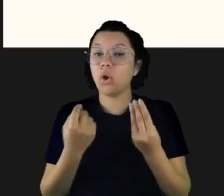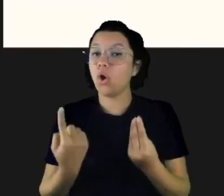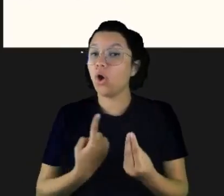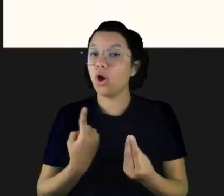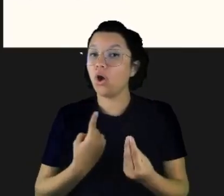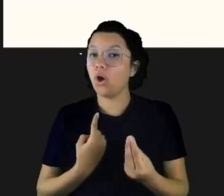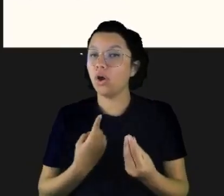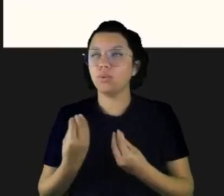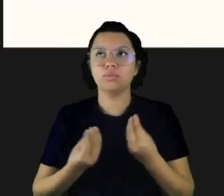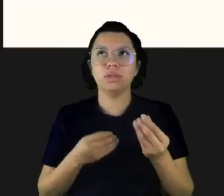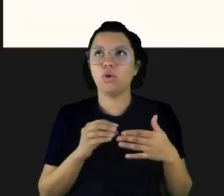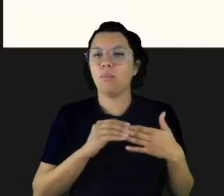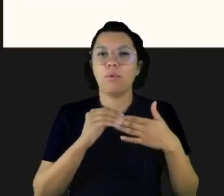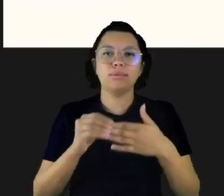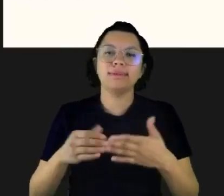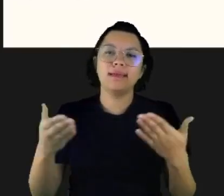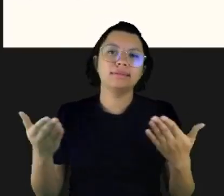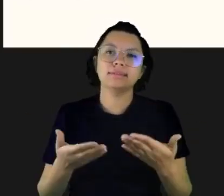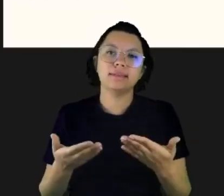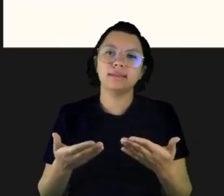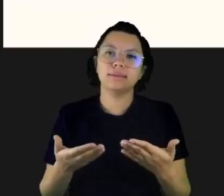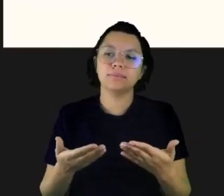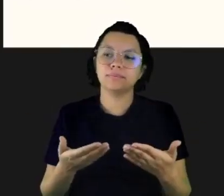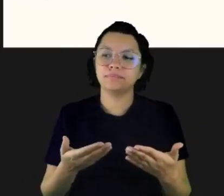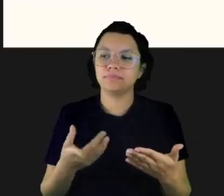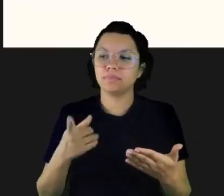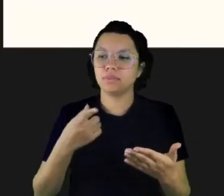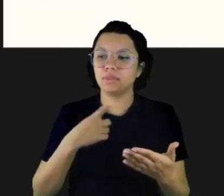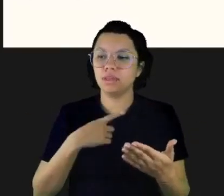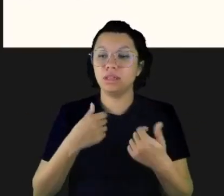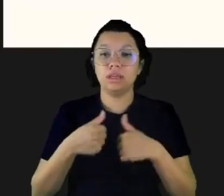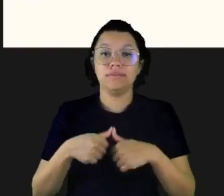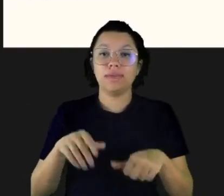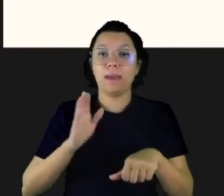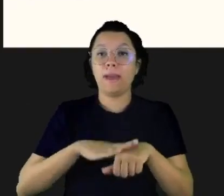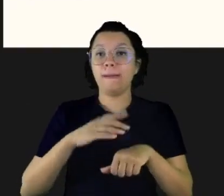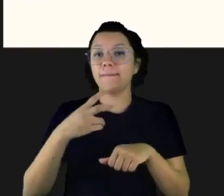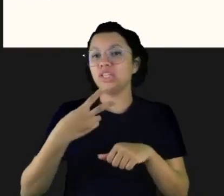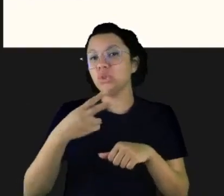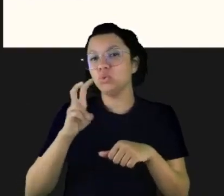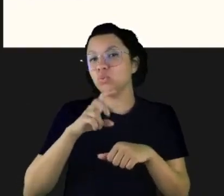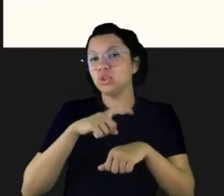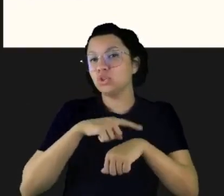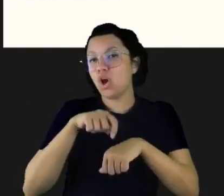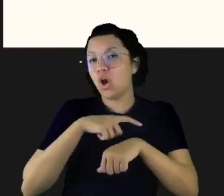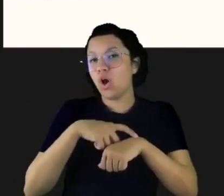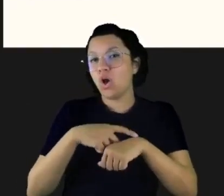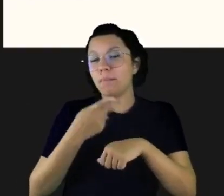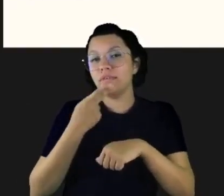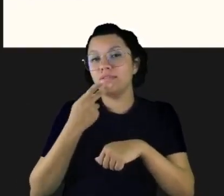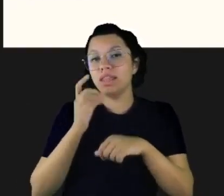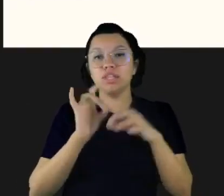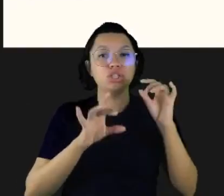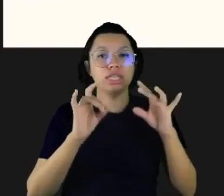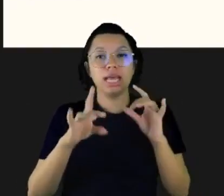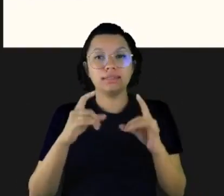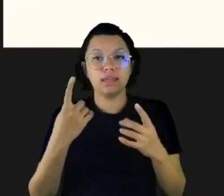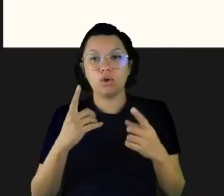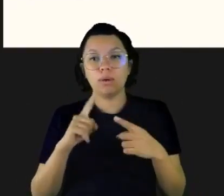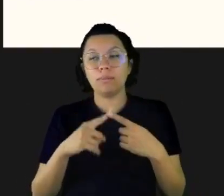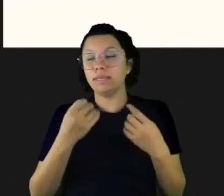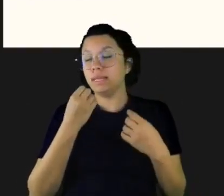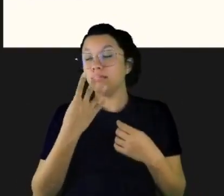trazer aqui, porque eu teria que ficar mais 2 horas para falar de cada uma, de todas elas, né? Mas é bom que vocês saibam que